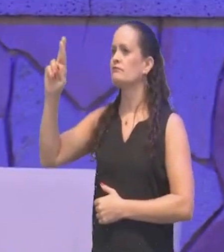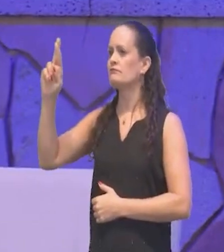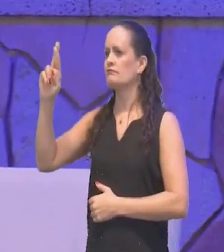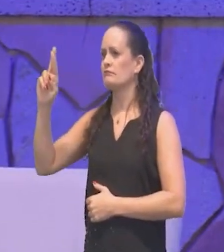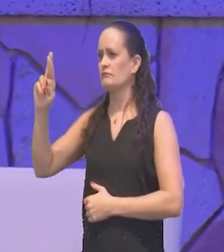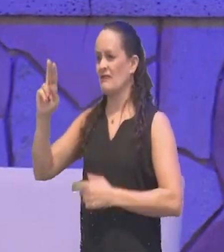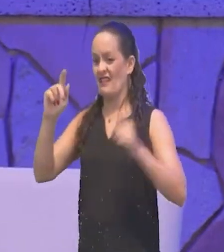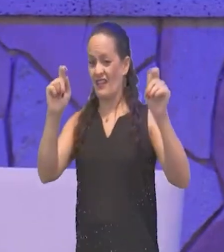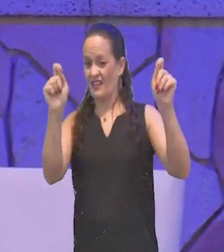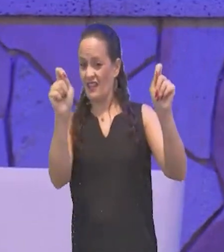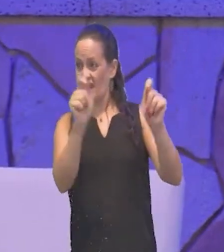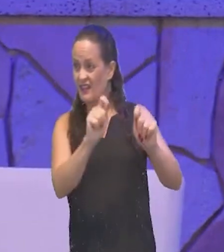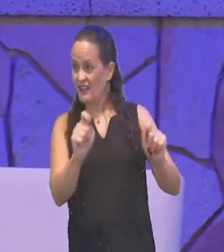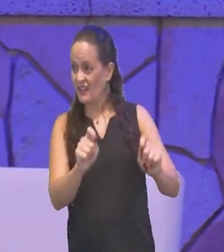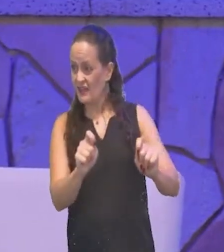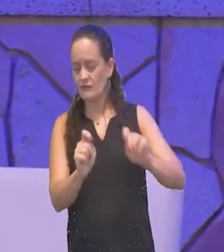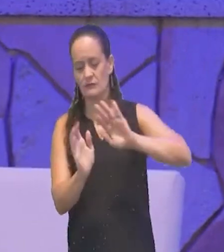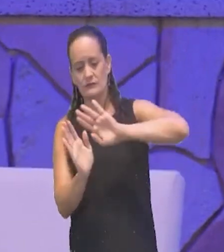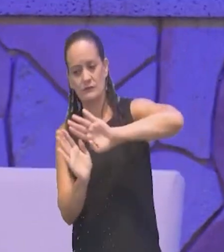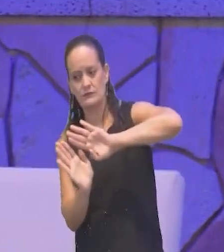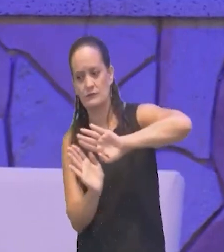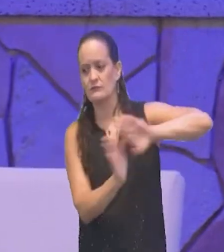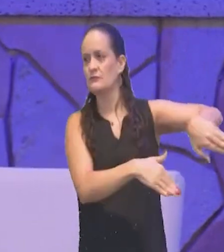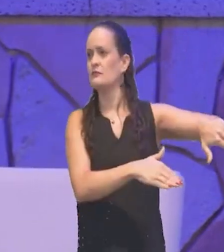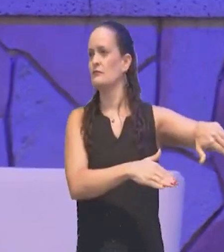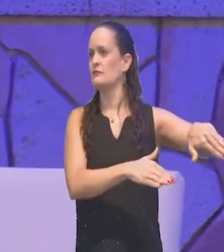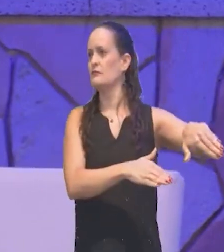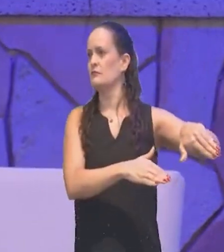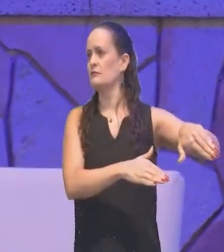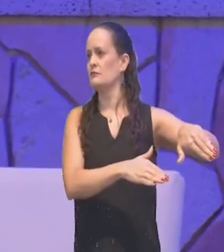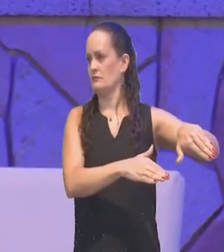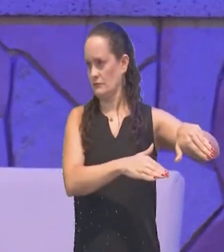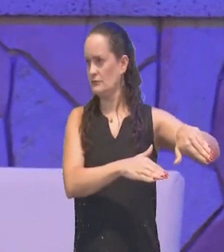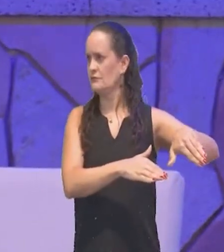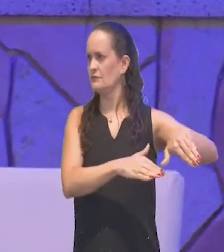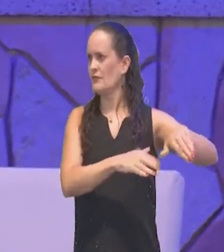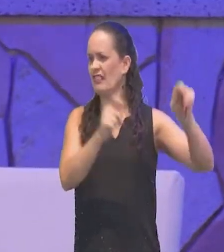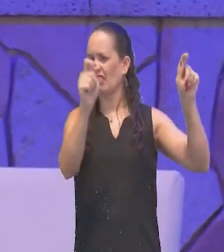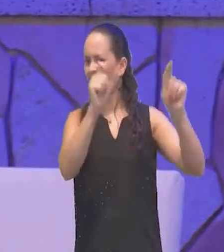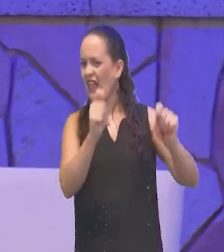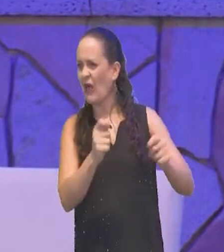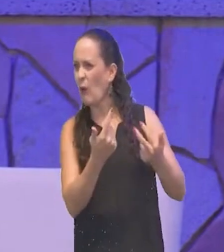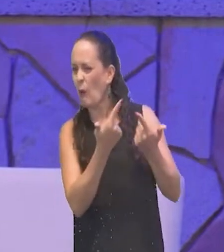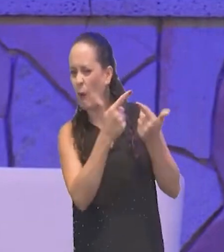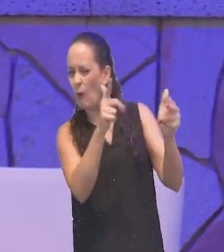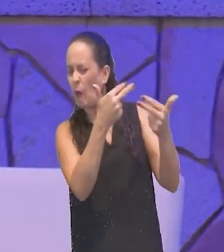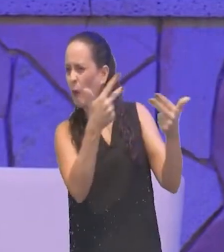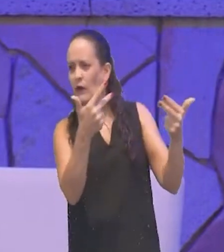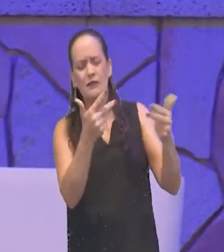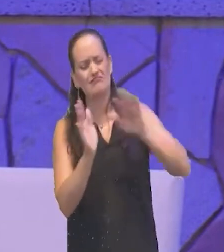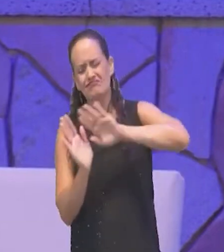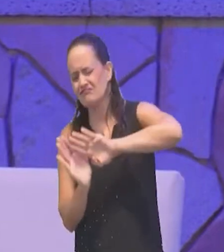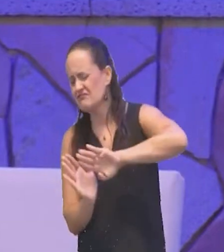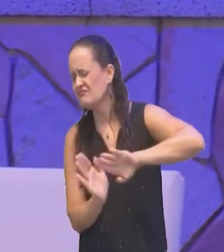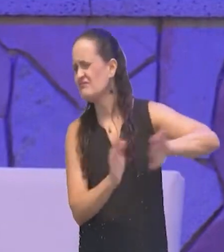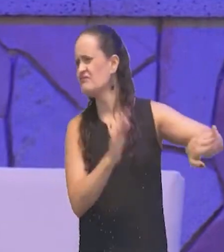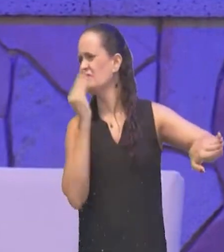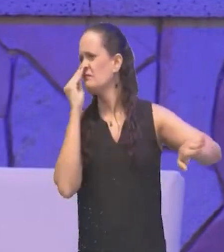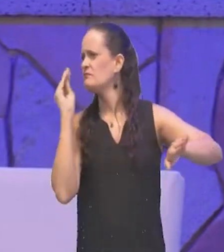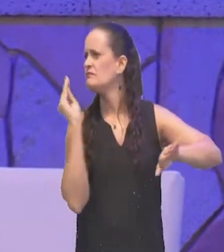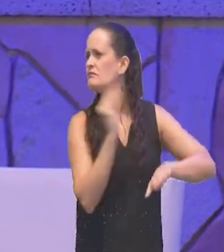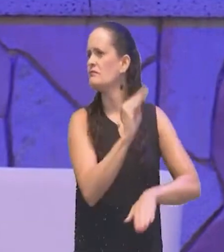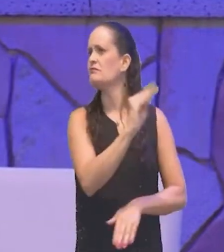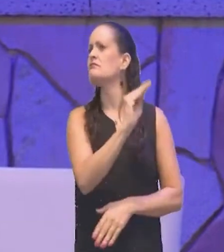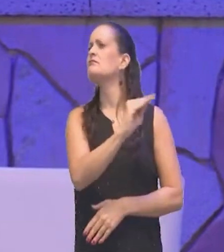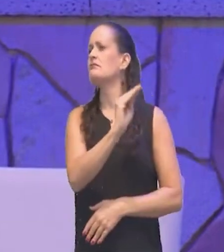deuses que os nossos pais adoraram no contexto de Josué, mas precisamos deitar fora, queridos, todos os deuses